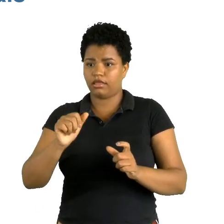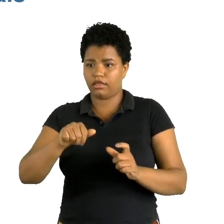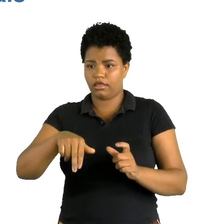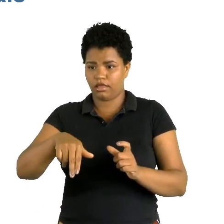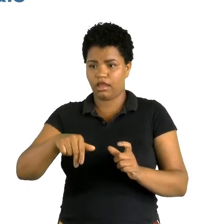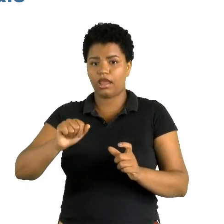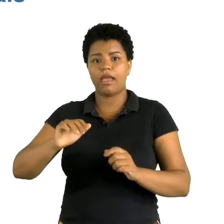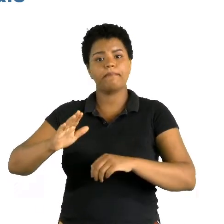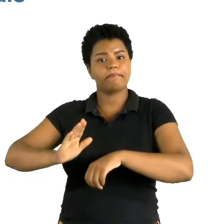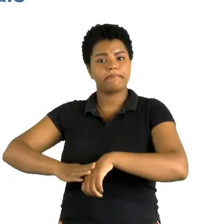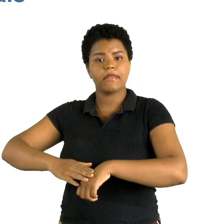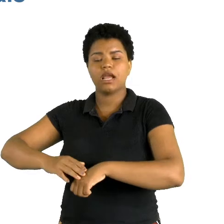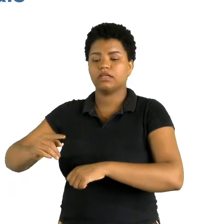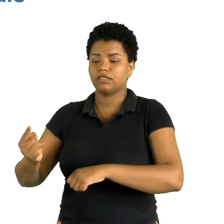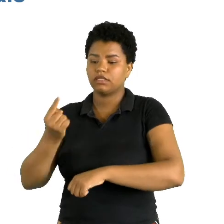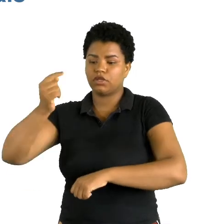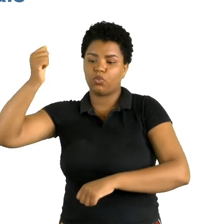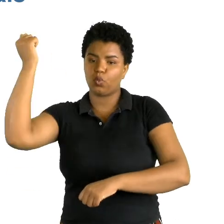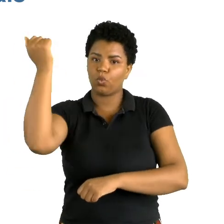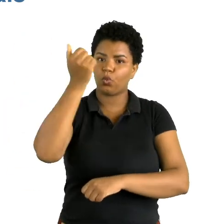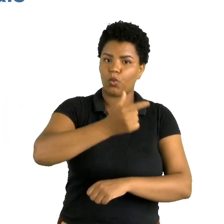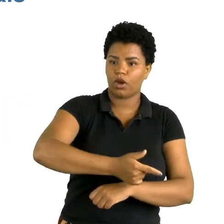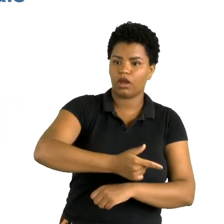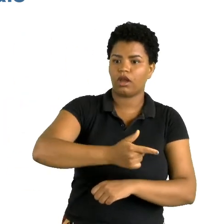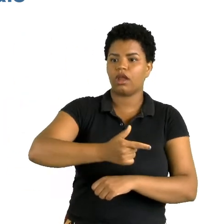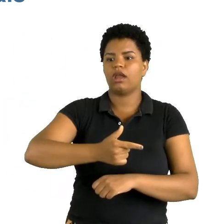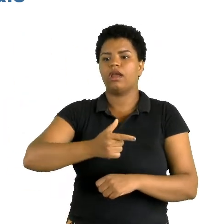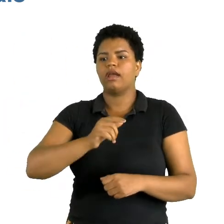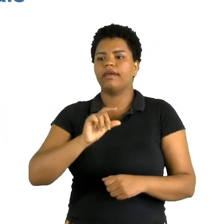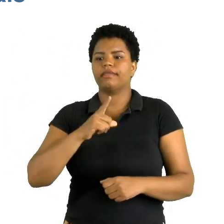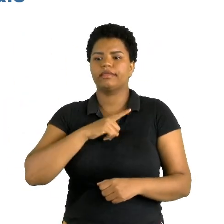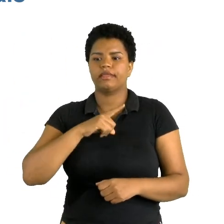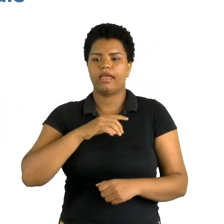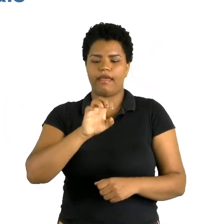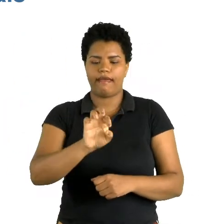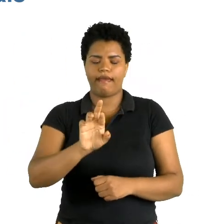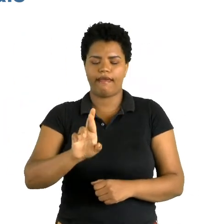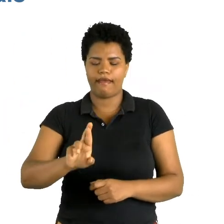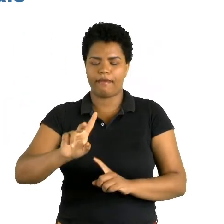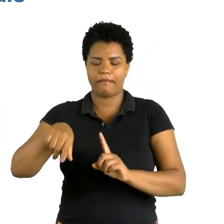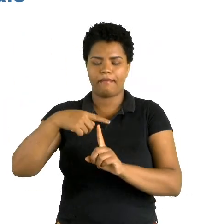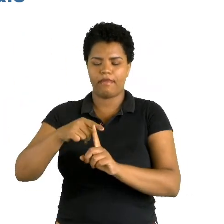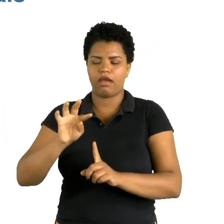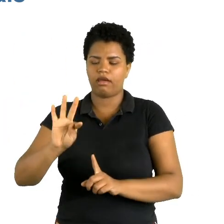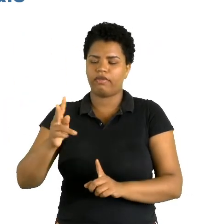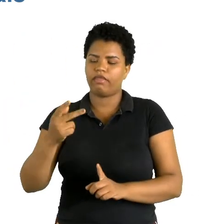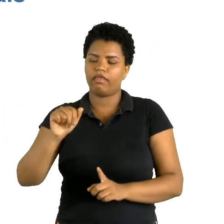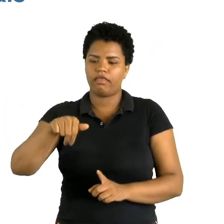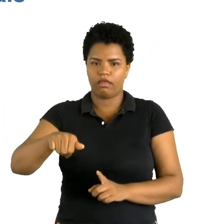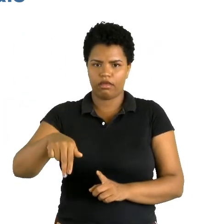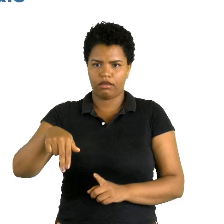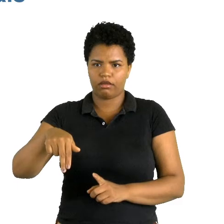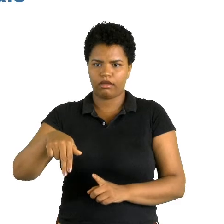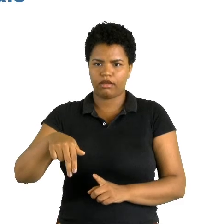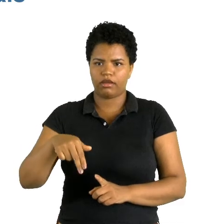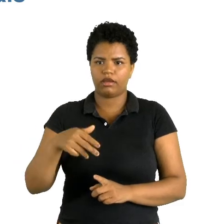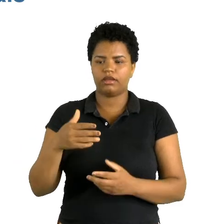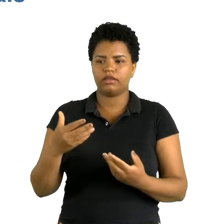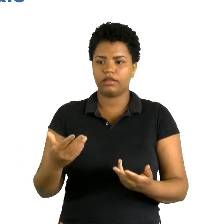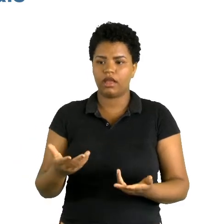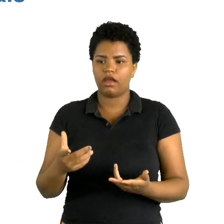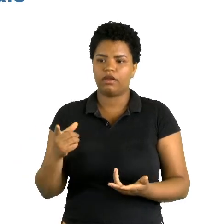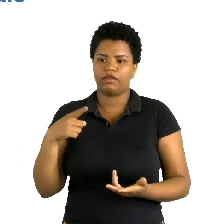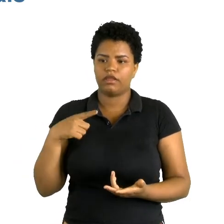acrescentar a partícula ER e mais o than, que vai ficar mais velho do que. Aí nós temos young, que é